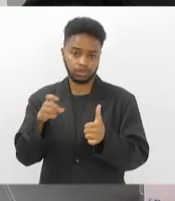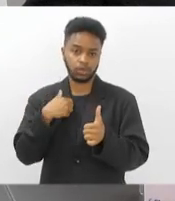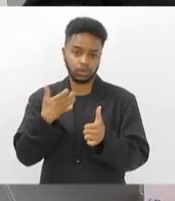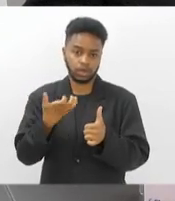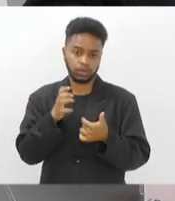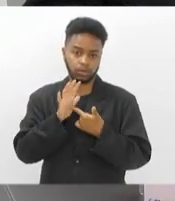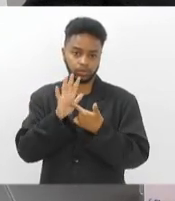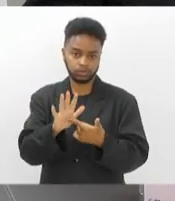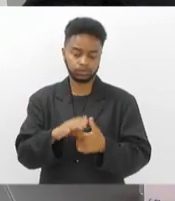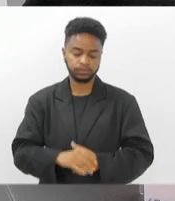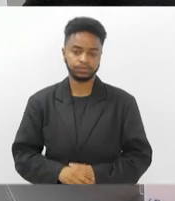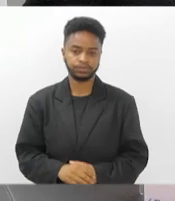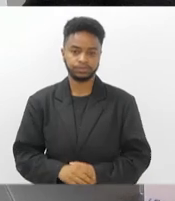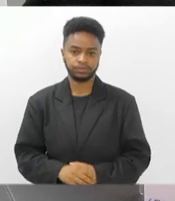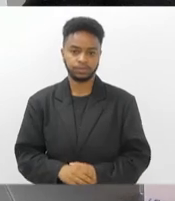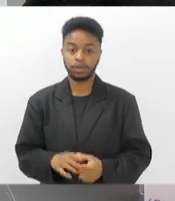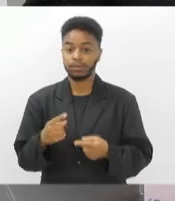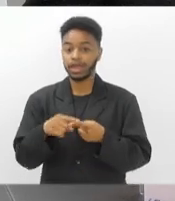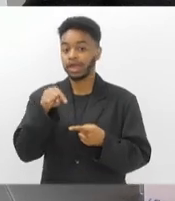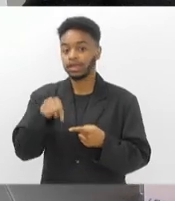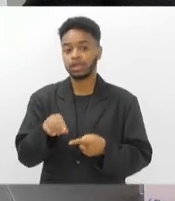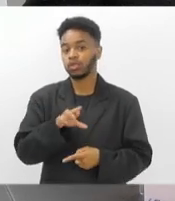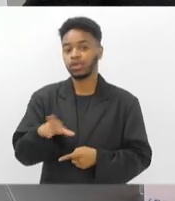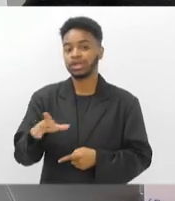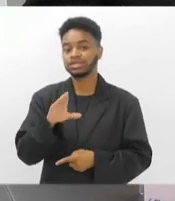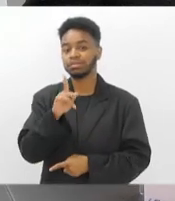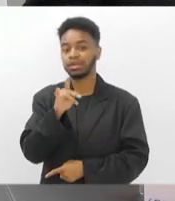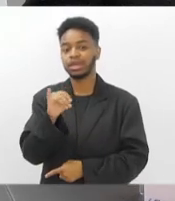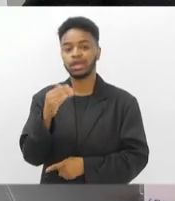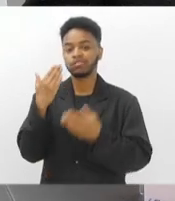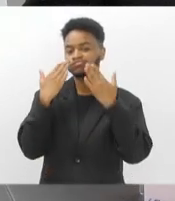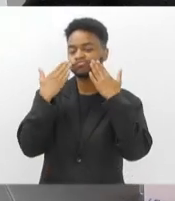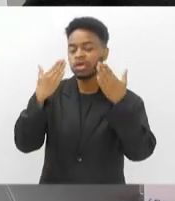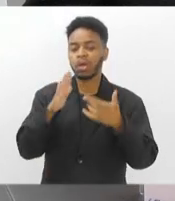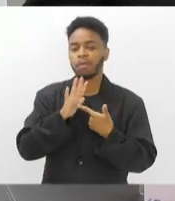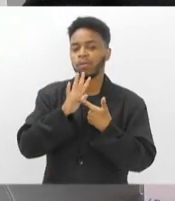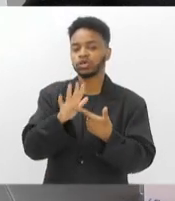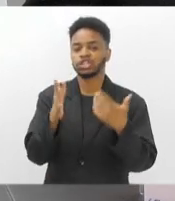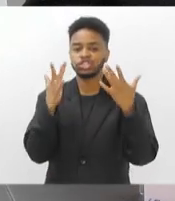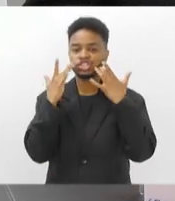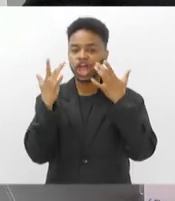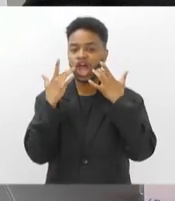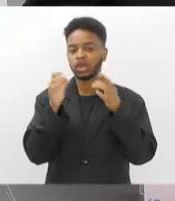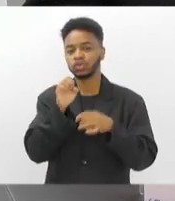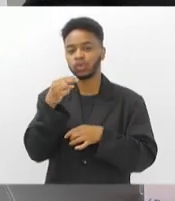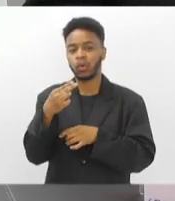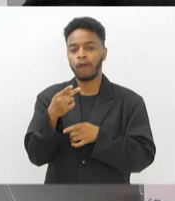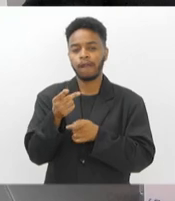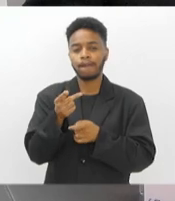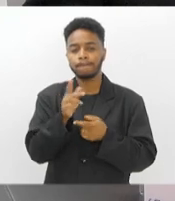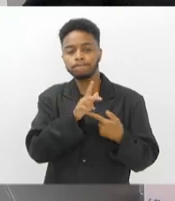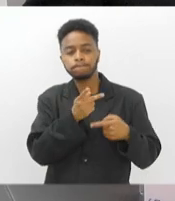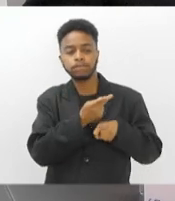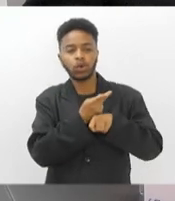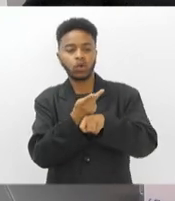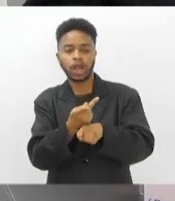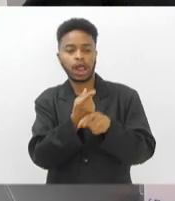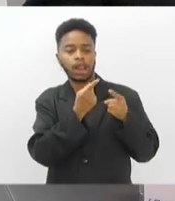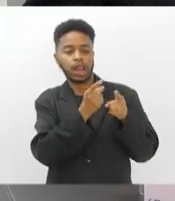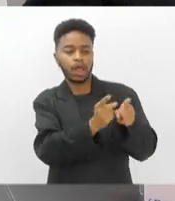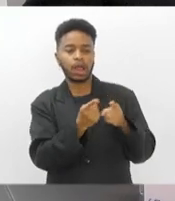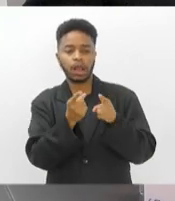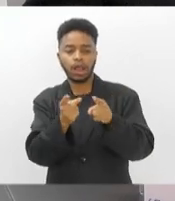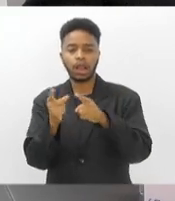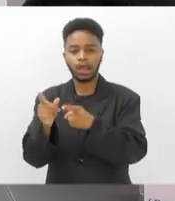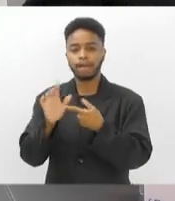bem claro esta não é uma CPI para fazer palanque nem fazer dess deste momento uma caça as bruxas para dizer que